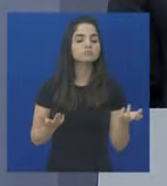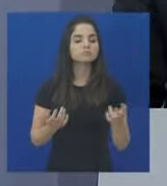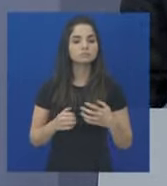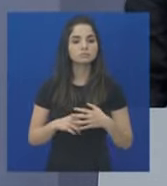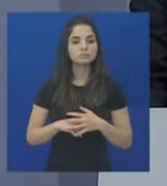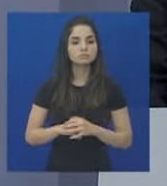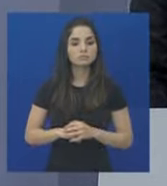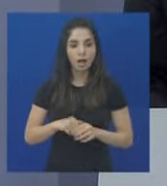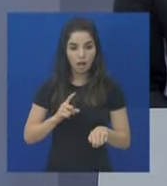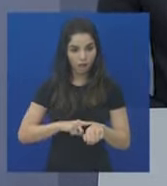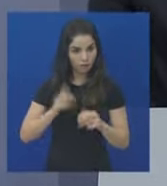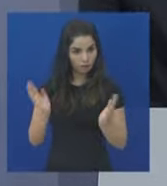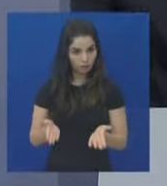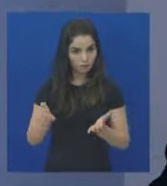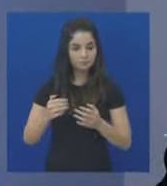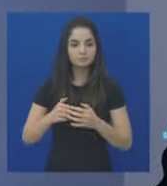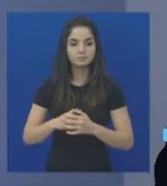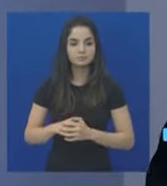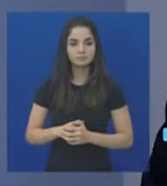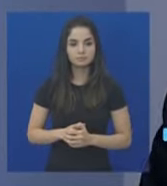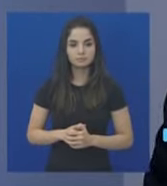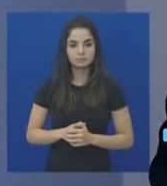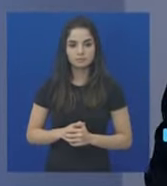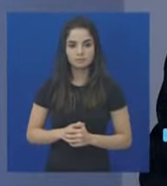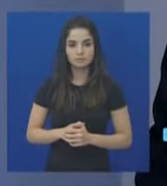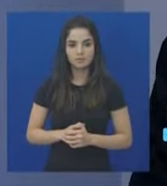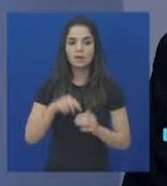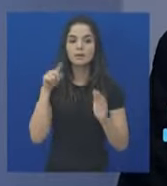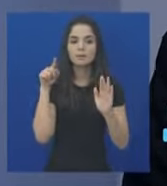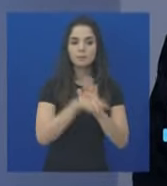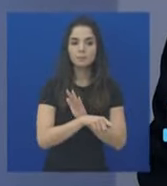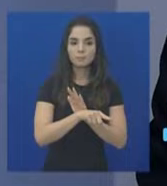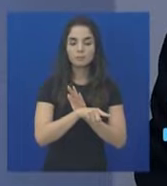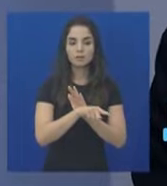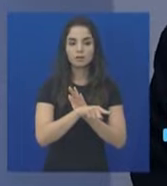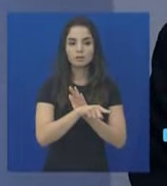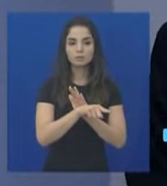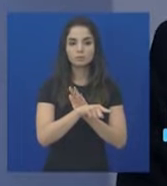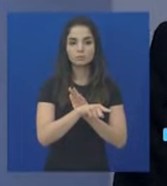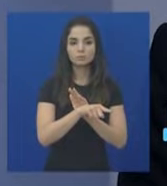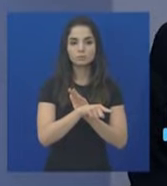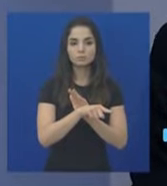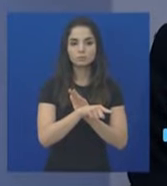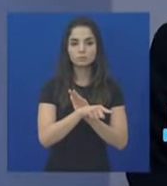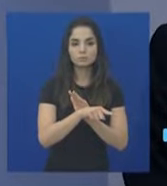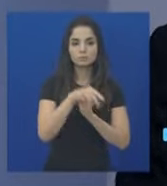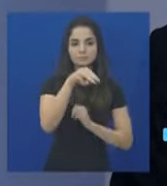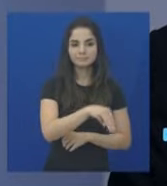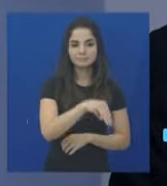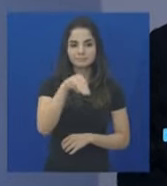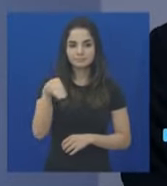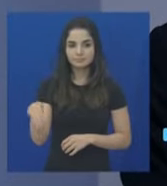O tempo passa a valer a partir de agora. Pergunto ao candidato indeferido.